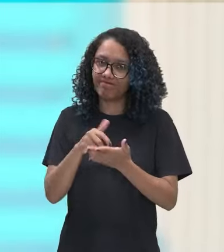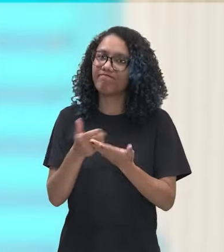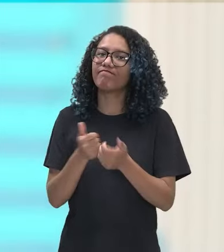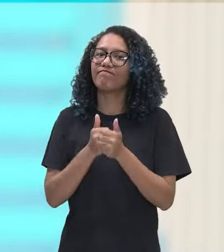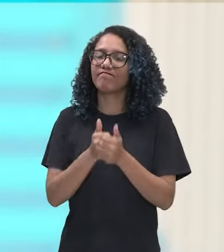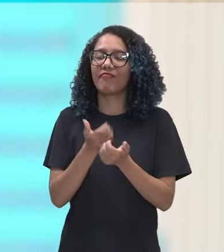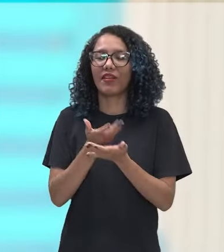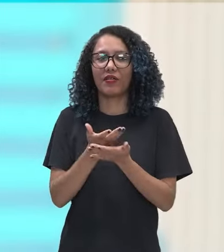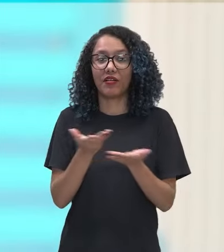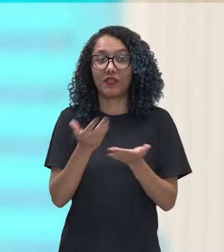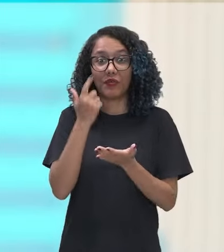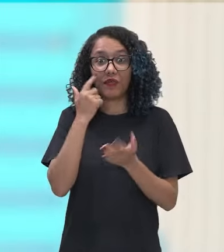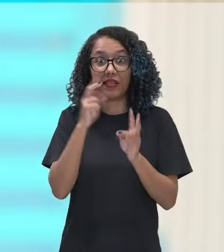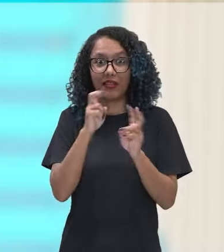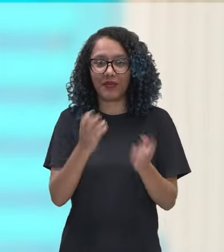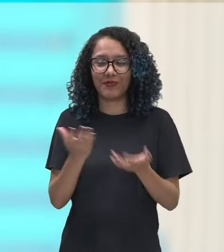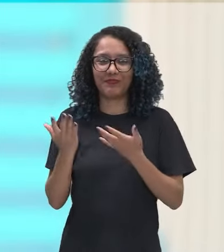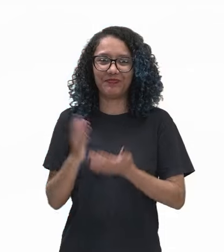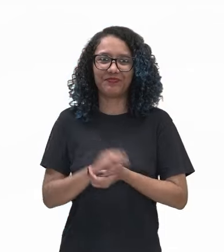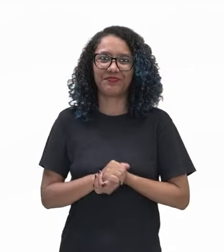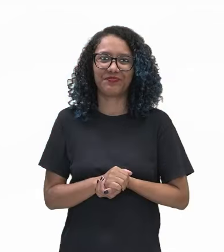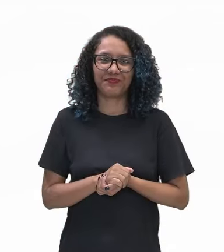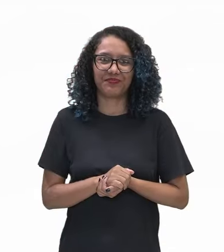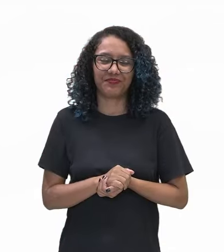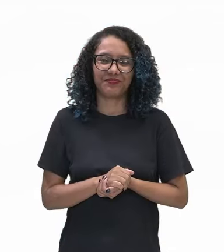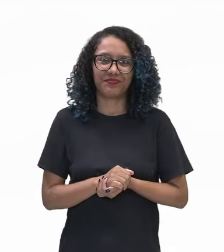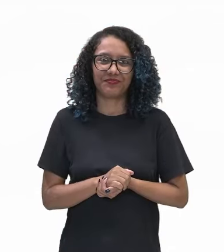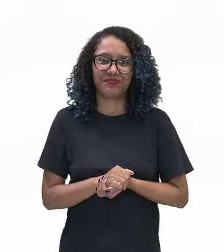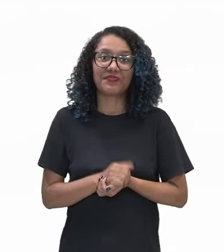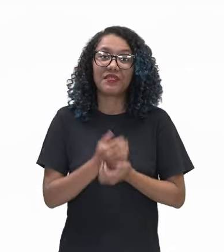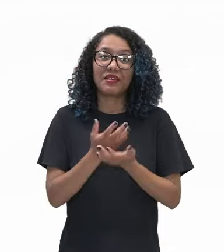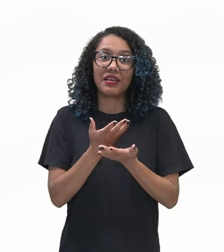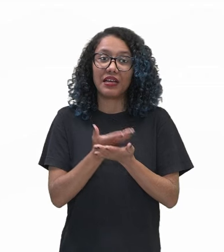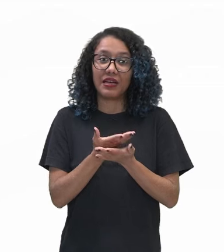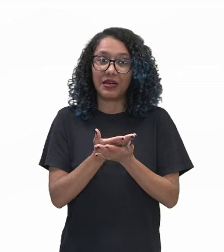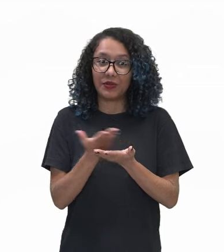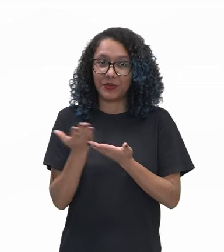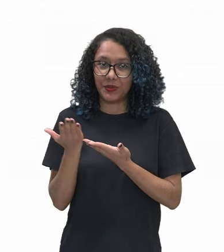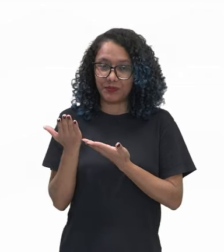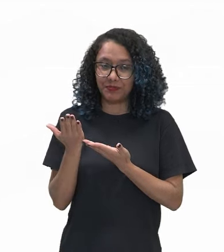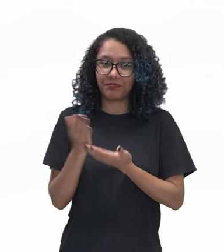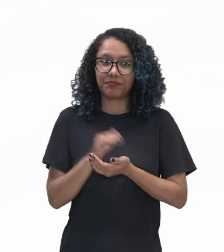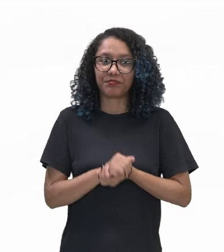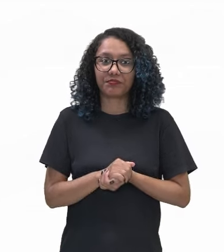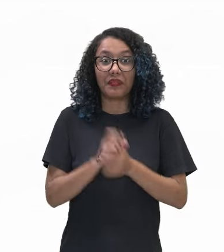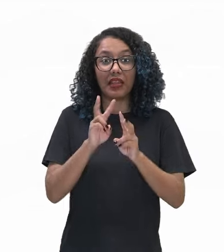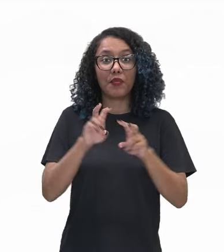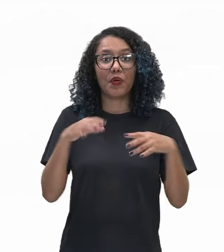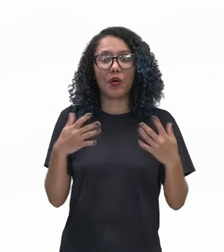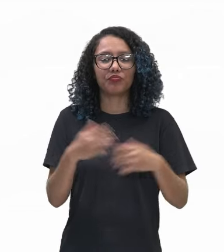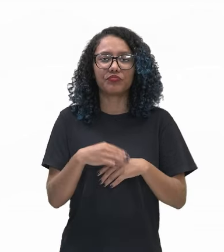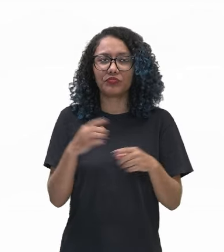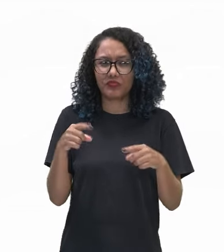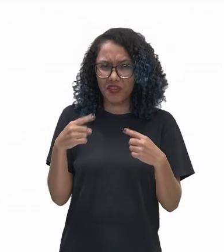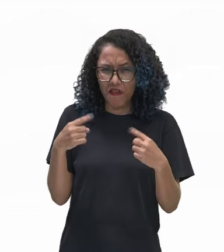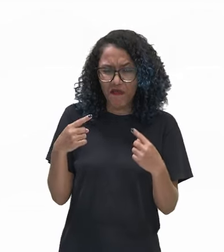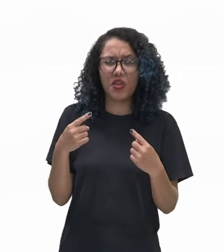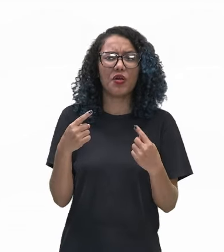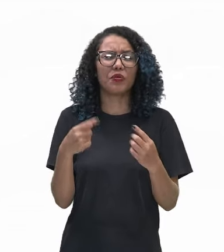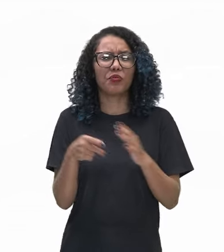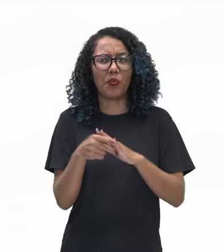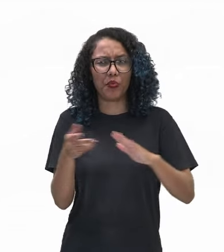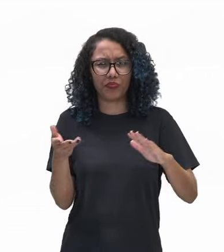em aula, vamos ver o nosso objeto de conhecimento? Então, nosso objeto de conhecimento é o seguinte: desafios contemporâneos das práticas corporais